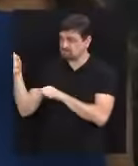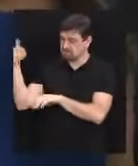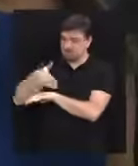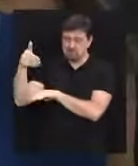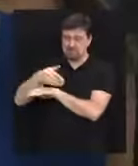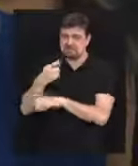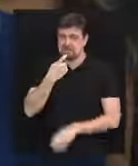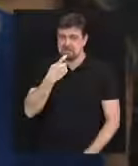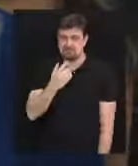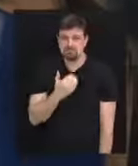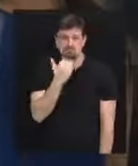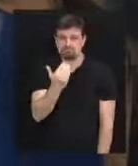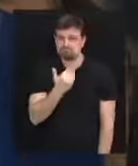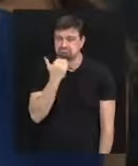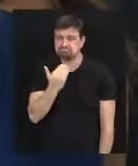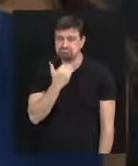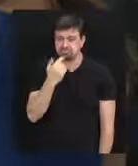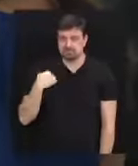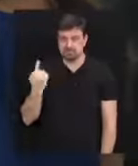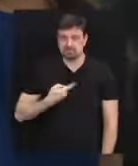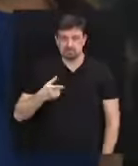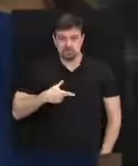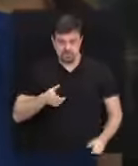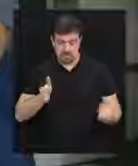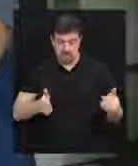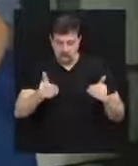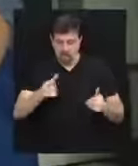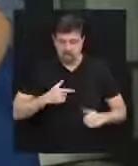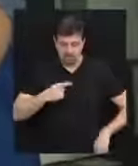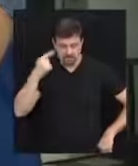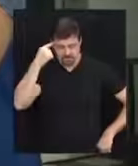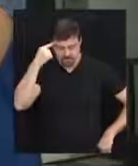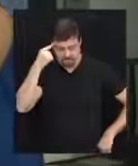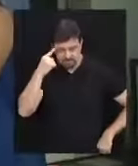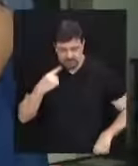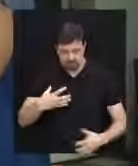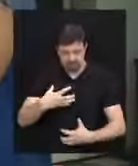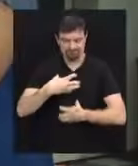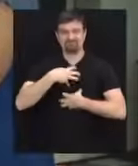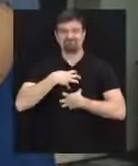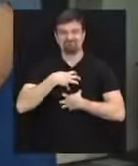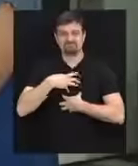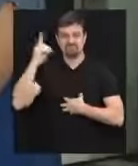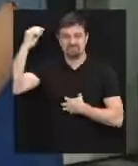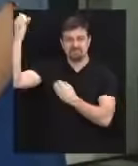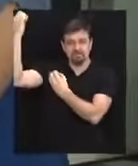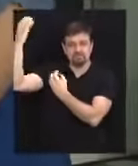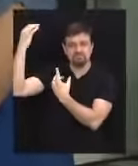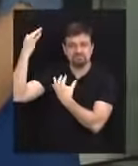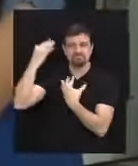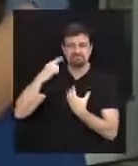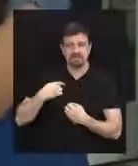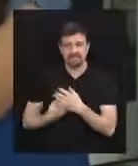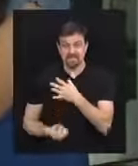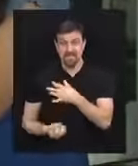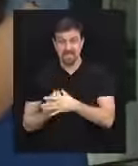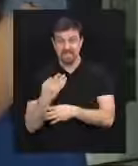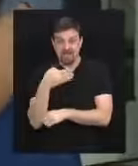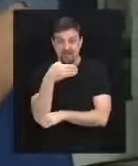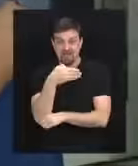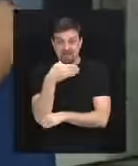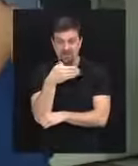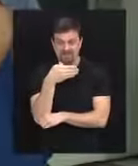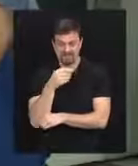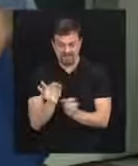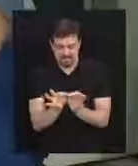e não tinham onde ficar, né? Então, como eu tinha quadros disponíveis, eu acho que Michael me inspirou e Deus me inspirou para criar o hostel